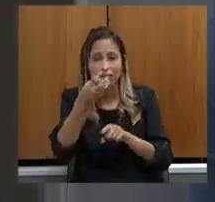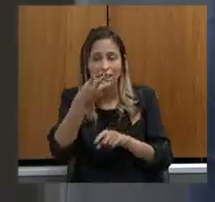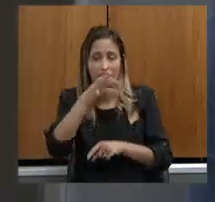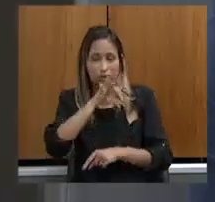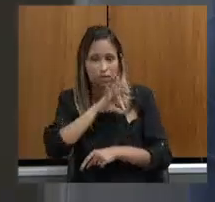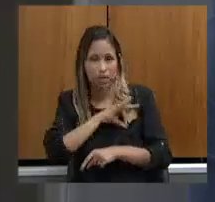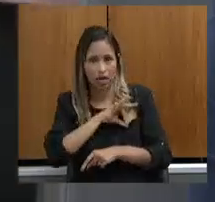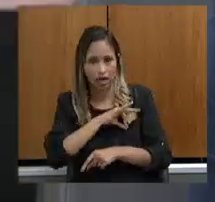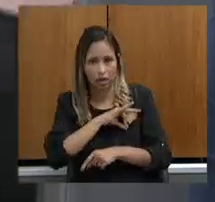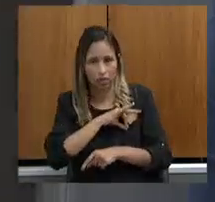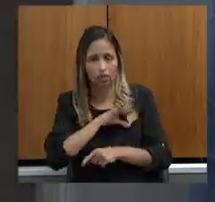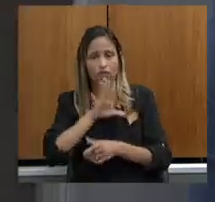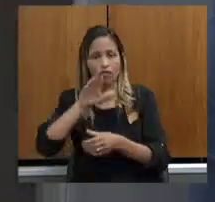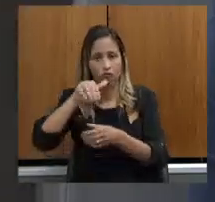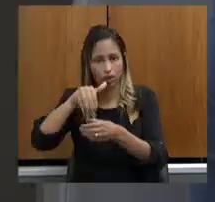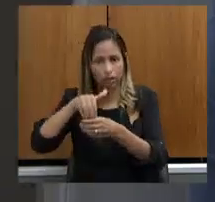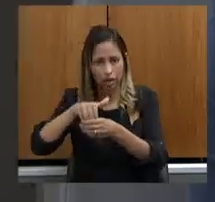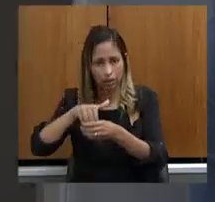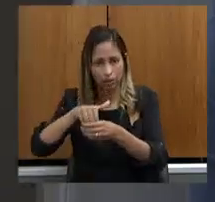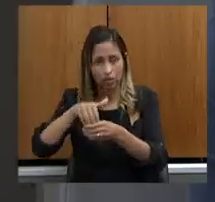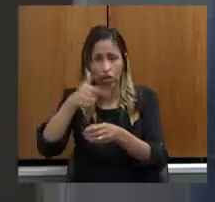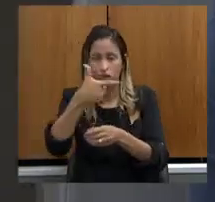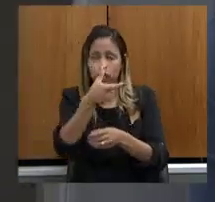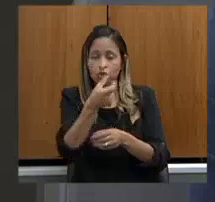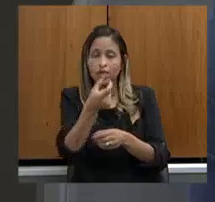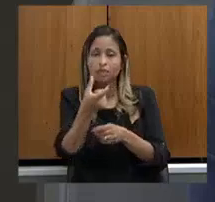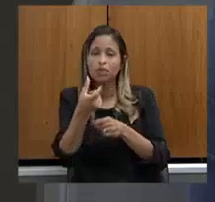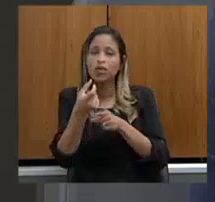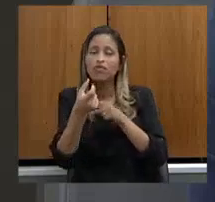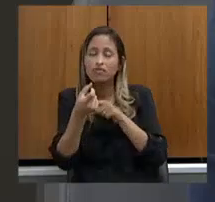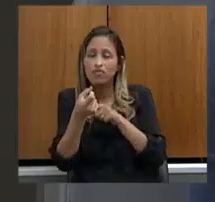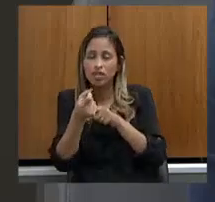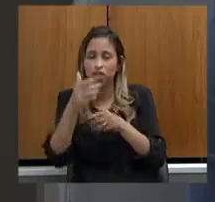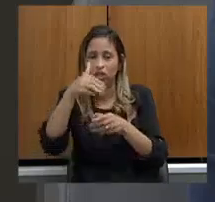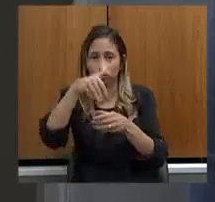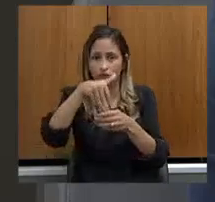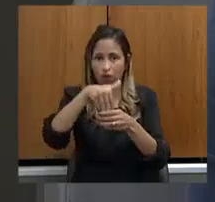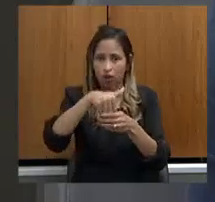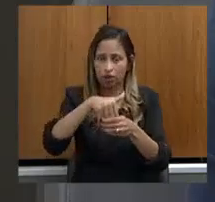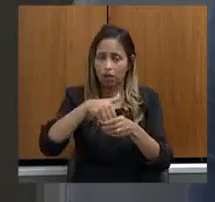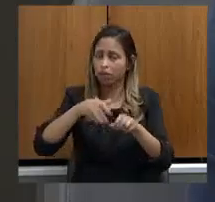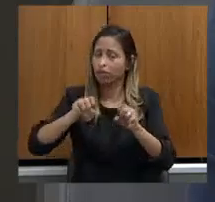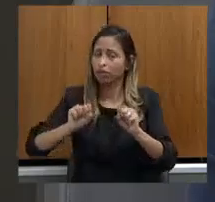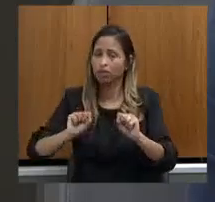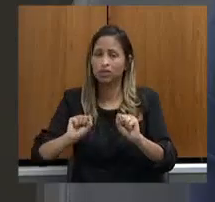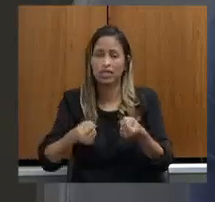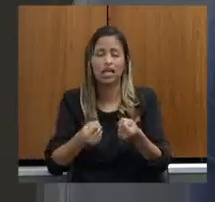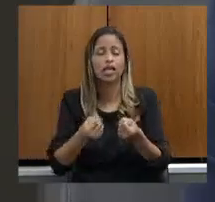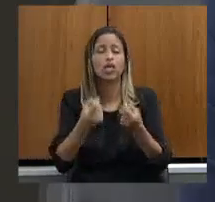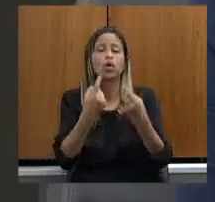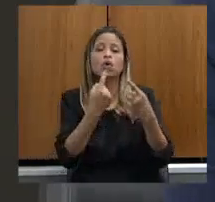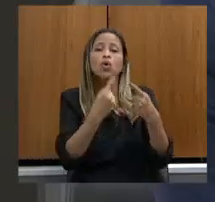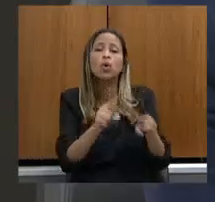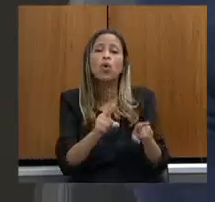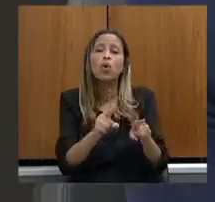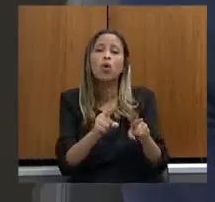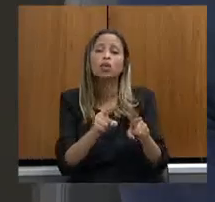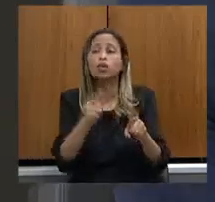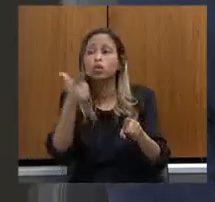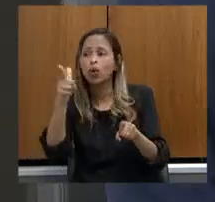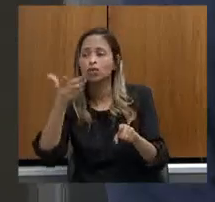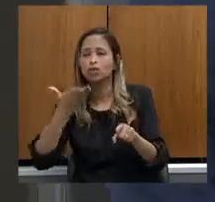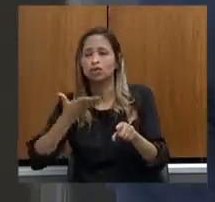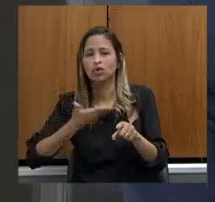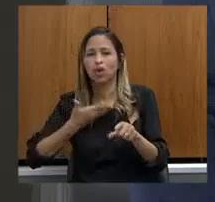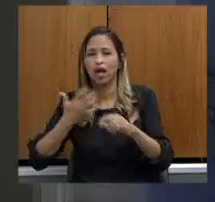na oportunidade nós votamos 2020 Nós voltamos aqui algo que eu lutei muito contra e outros colegas